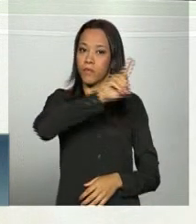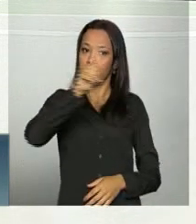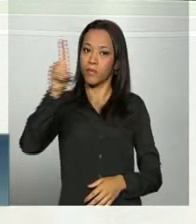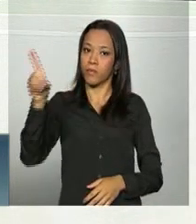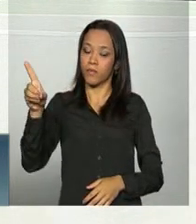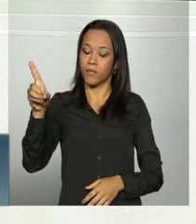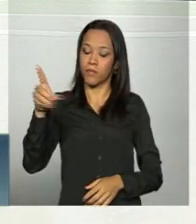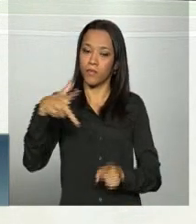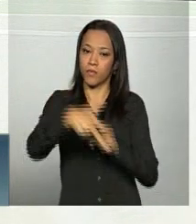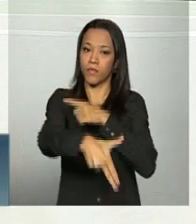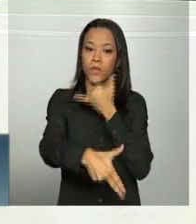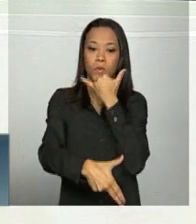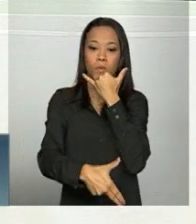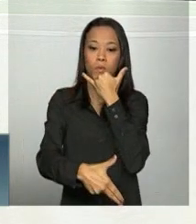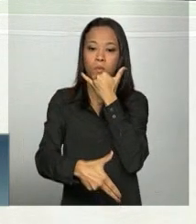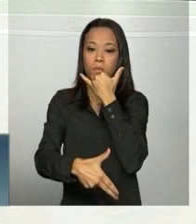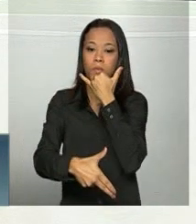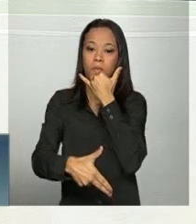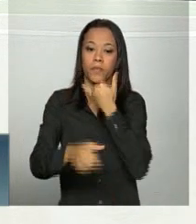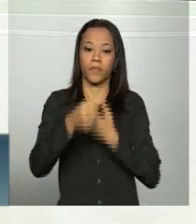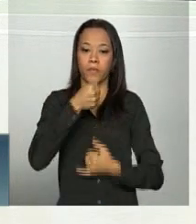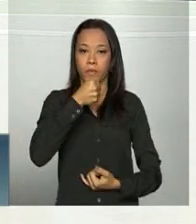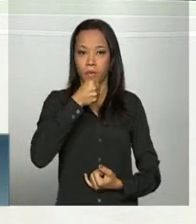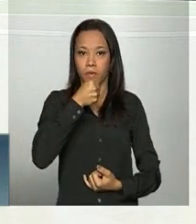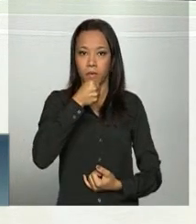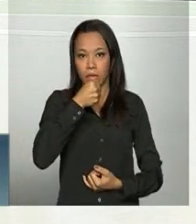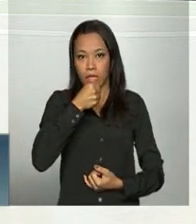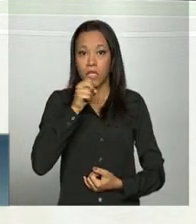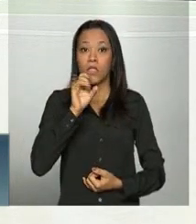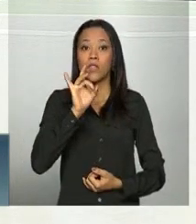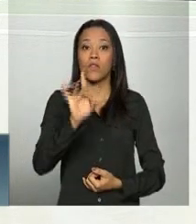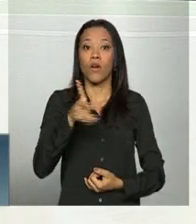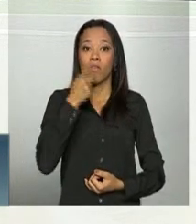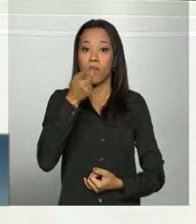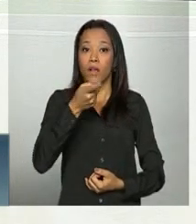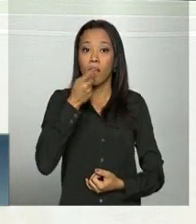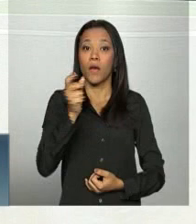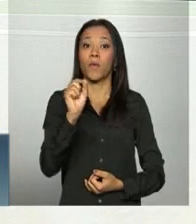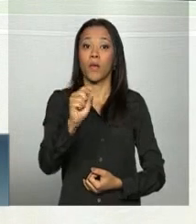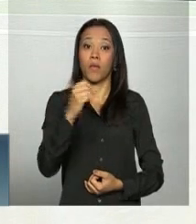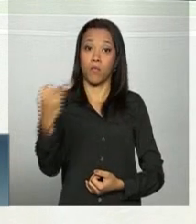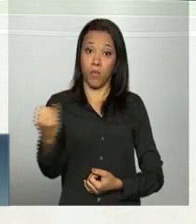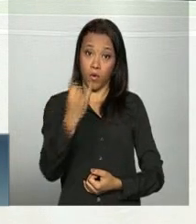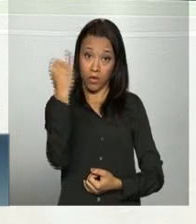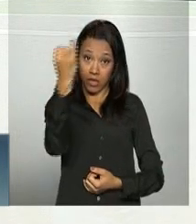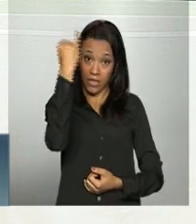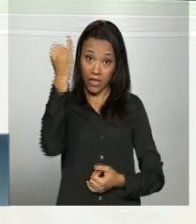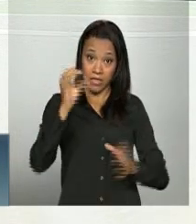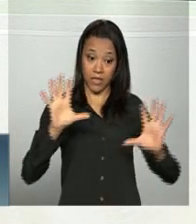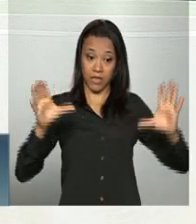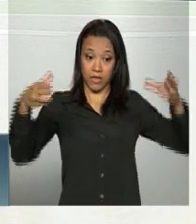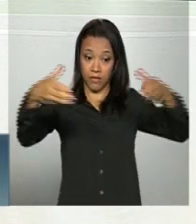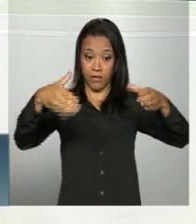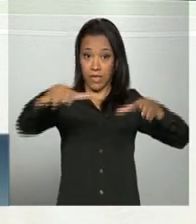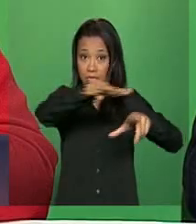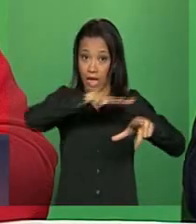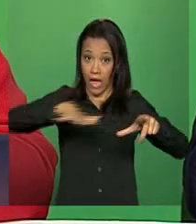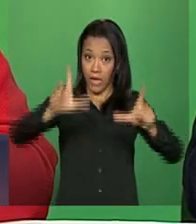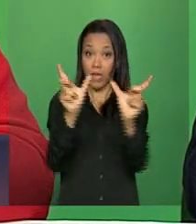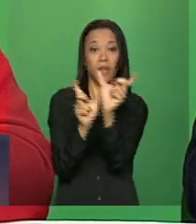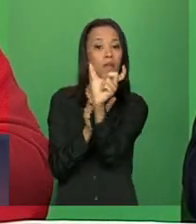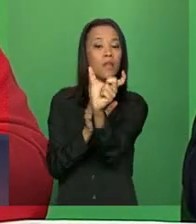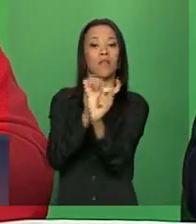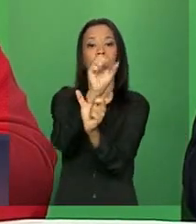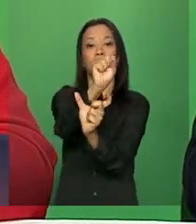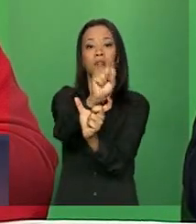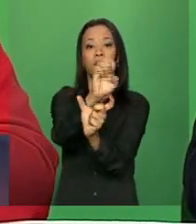desculpe, só queria reafirmar a importância desse mercado para a Caixa Econômica Federal.